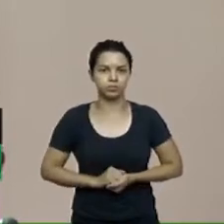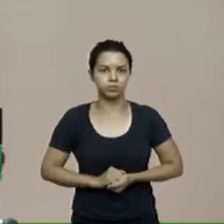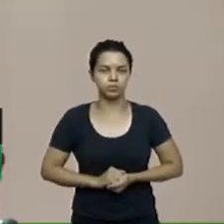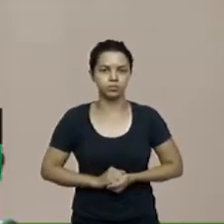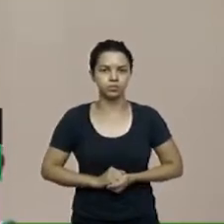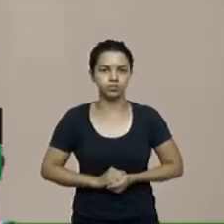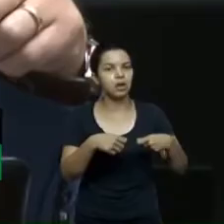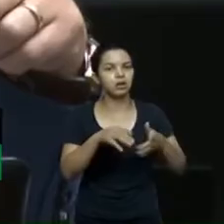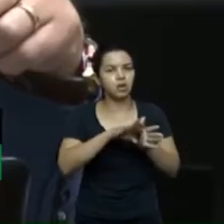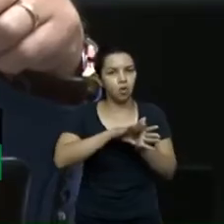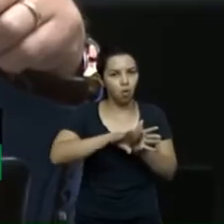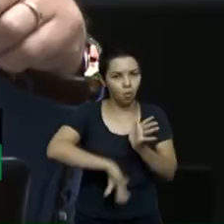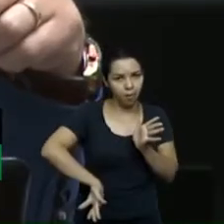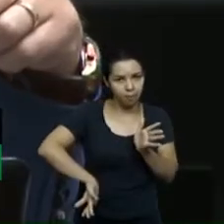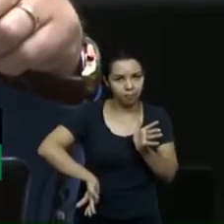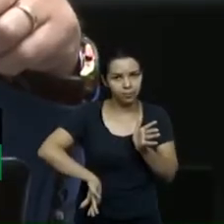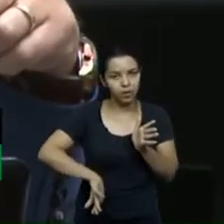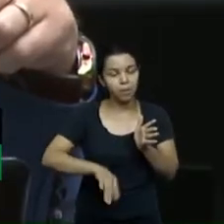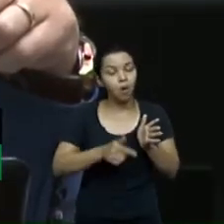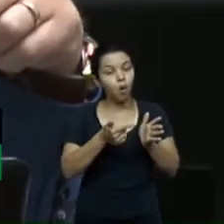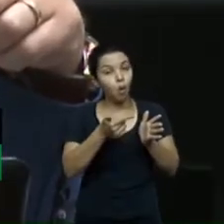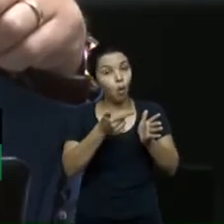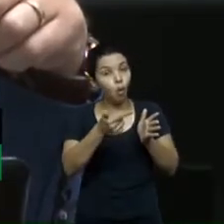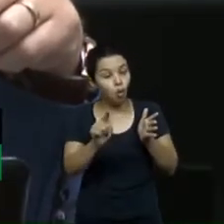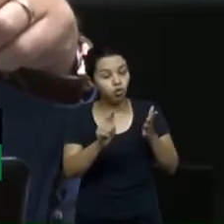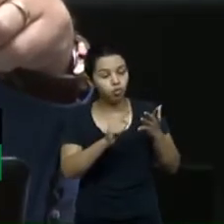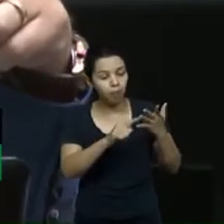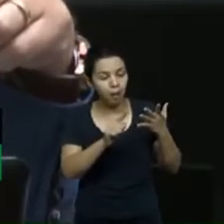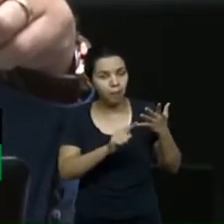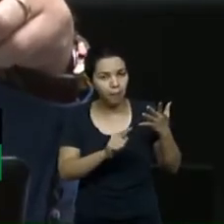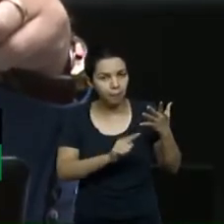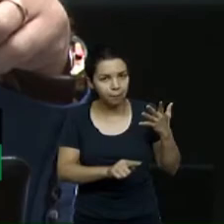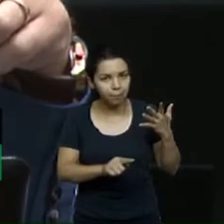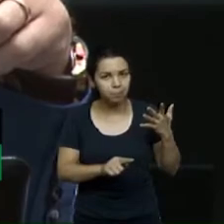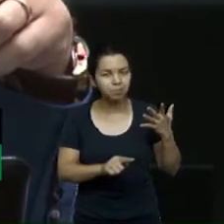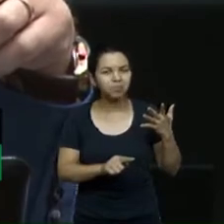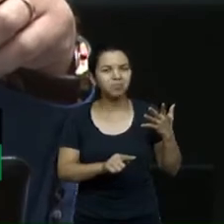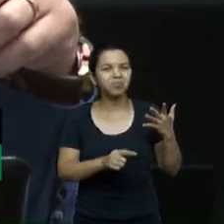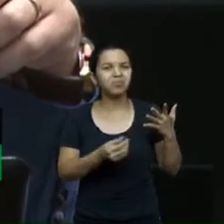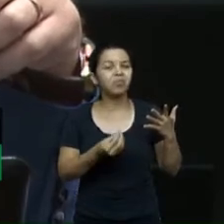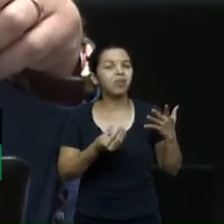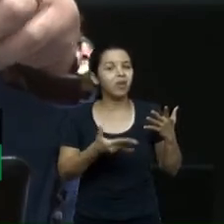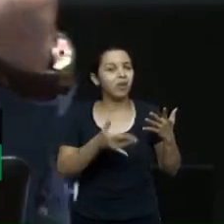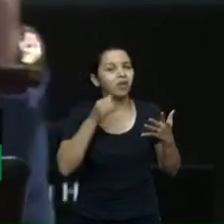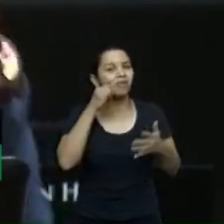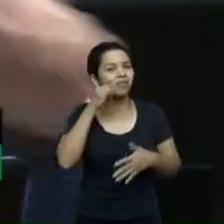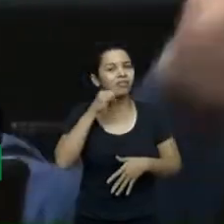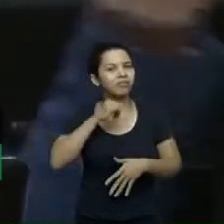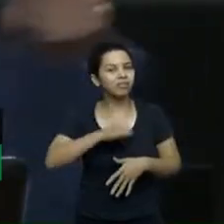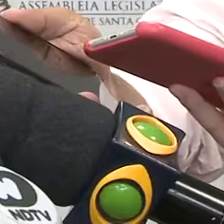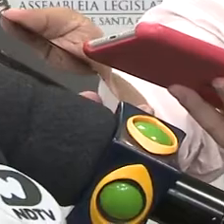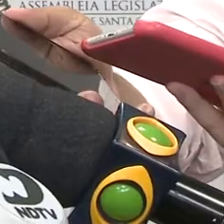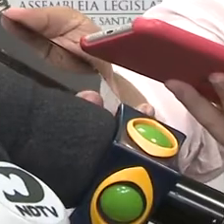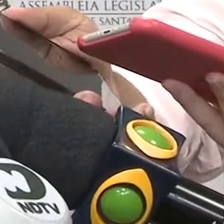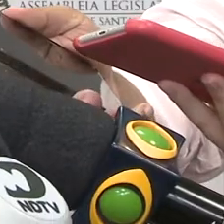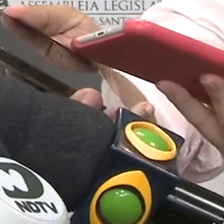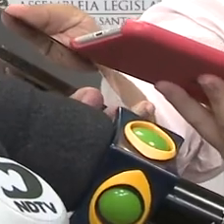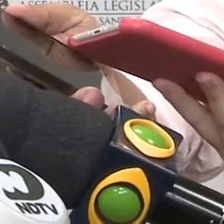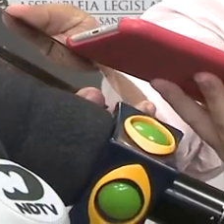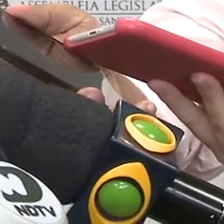de 10 sessões Ordinárias a intenção é construir um consenso entre o governo do estado e o setor Empresarial